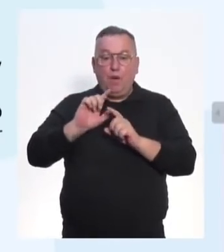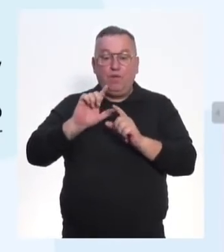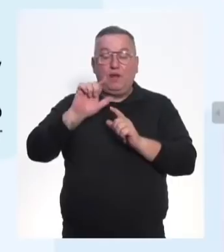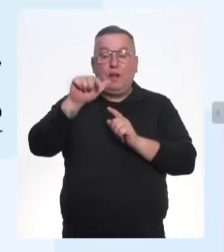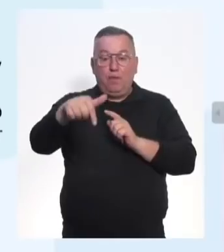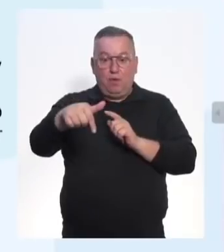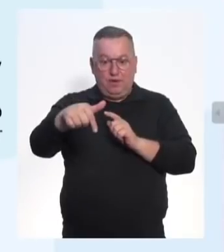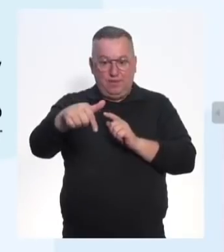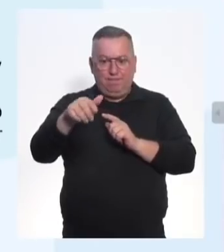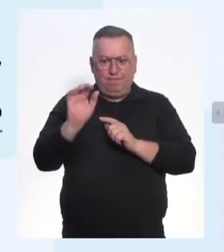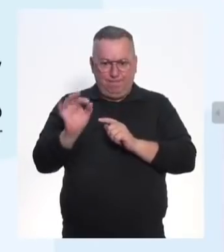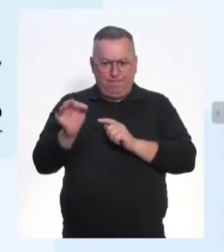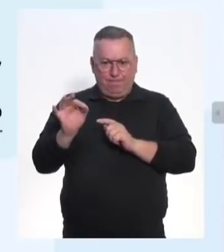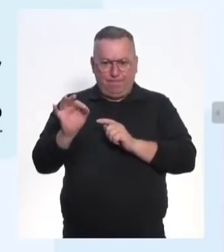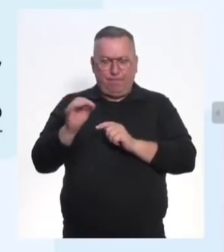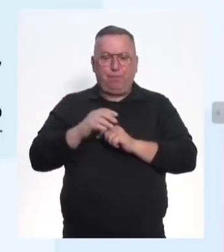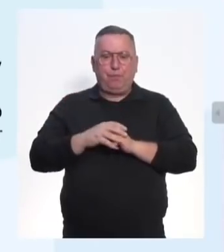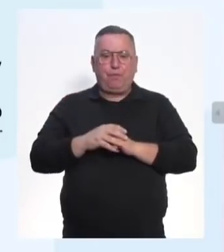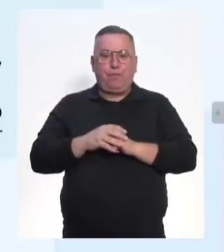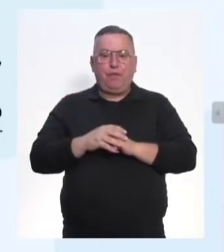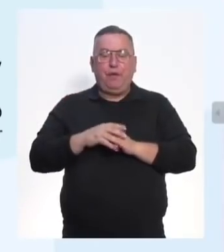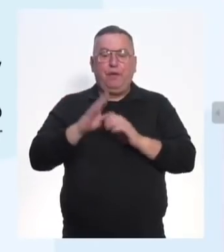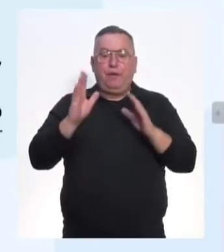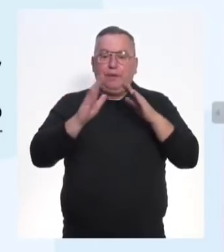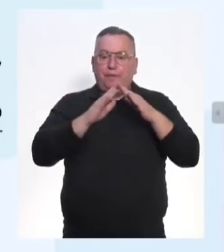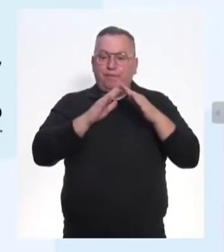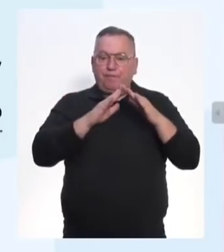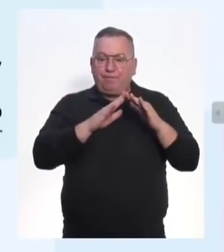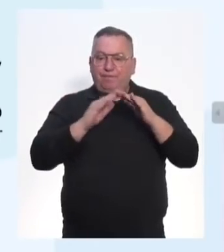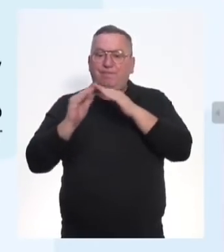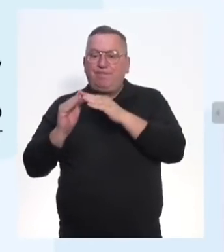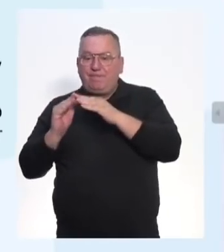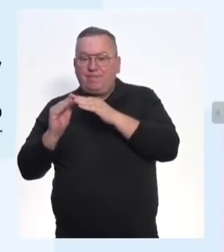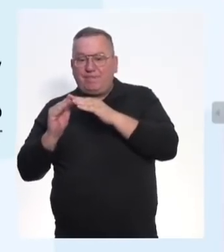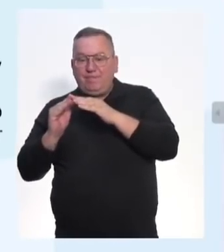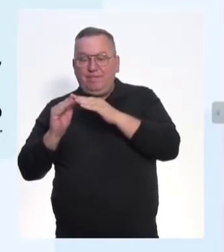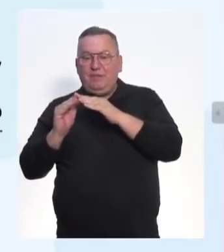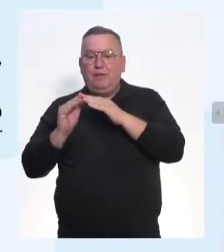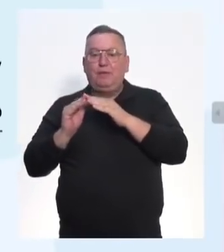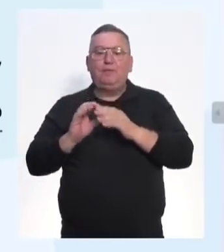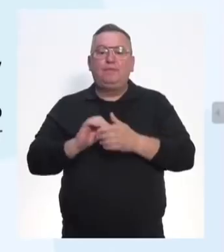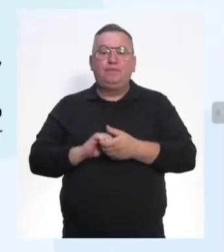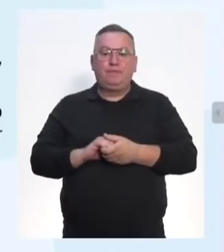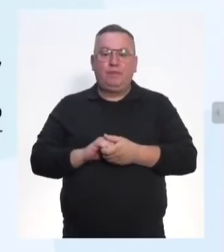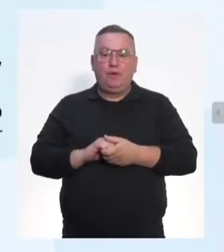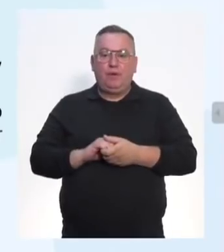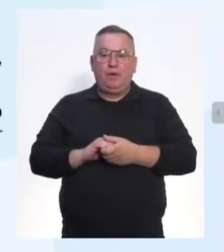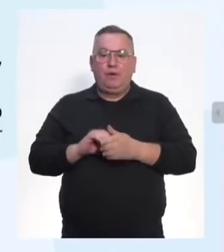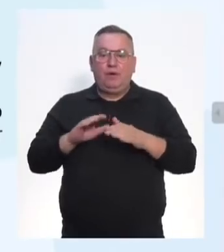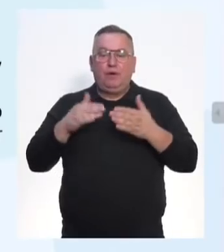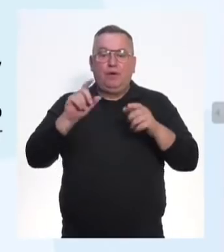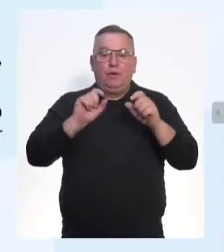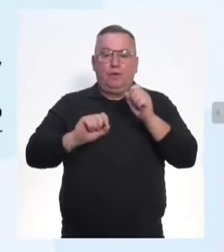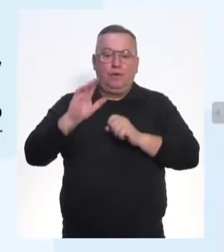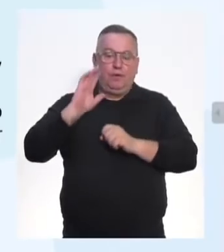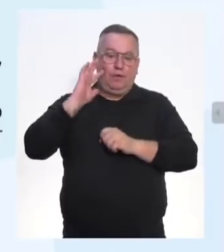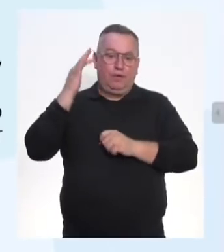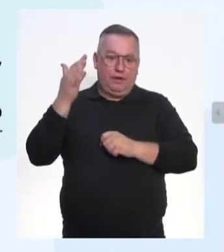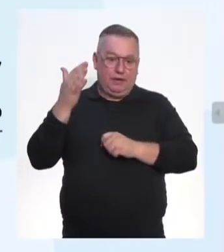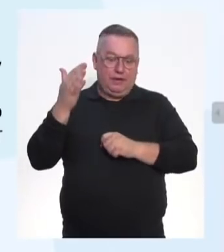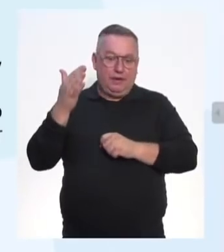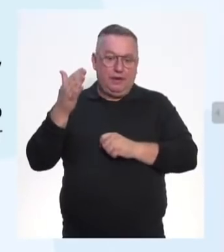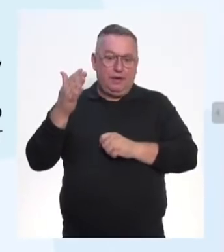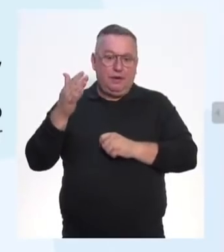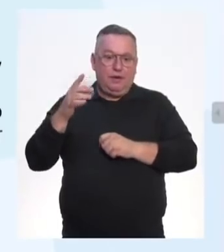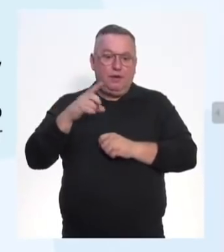O próximo, né? É o próximo. Então, seria a casa do lado, né? Exato, do lado direito. Então, no caso... Nesse caso.